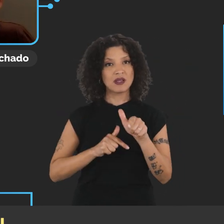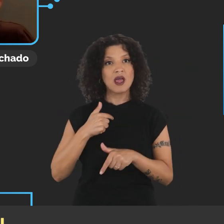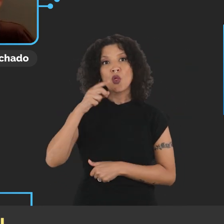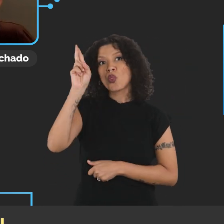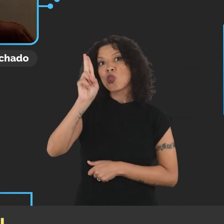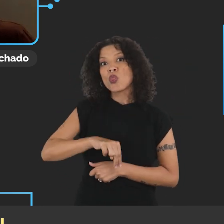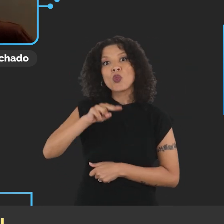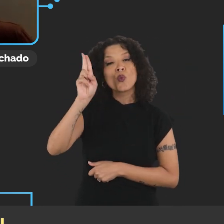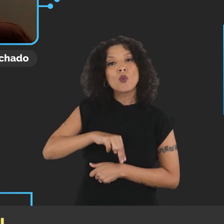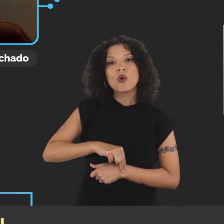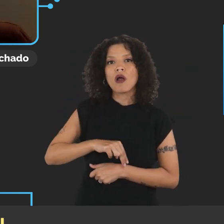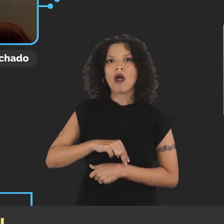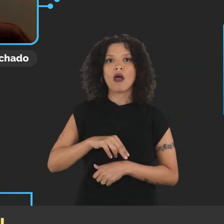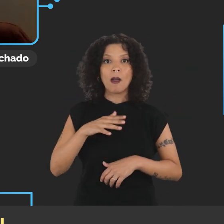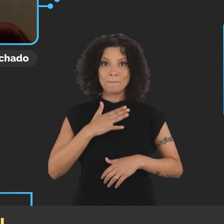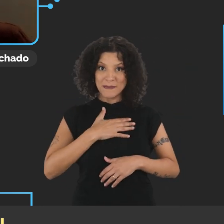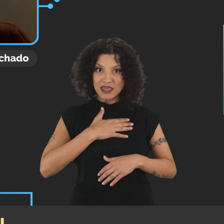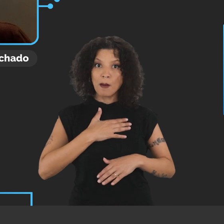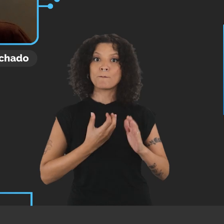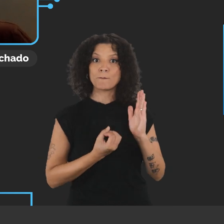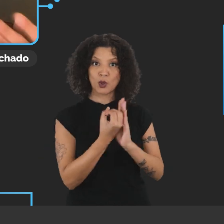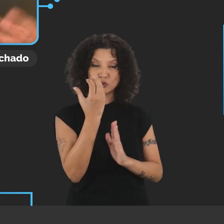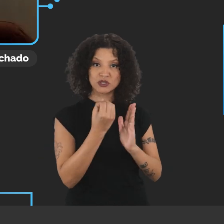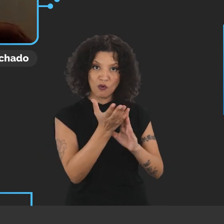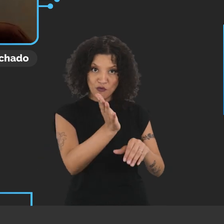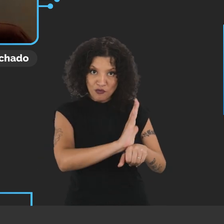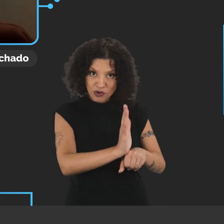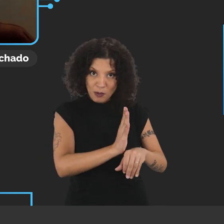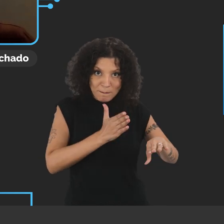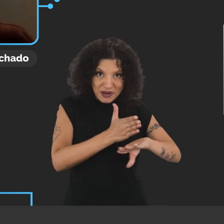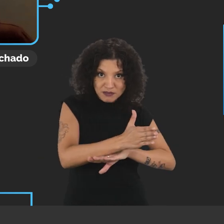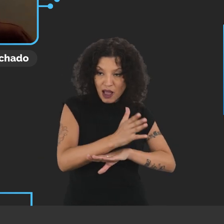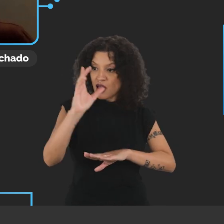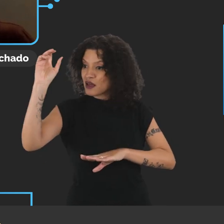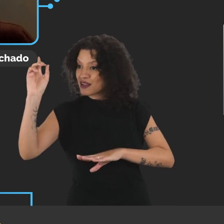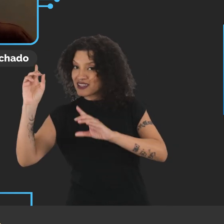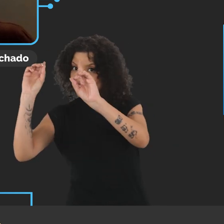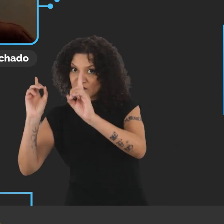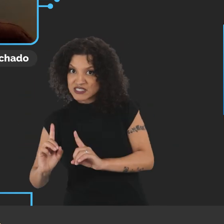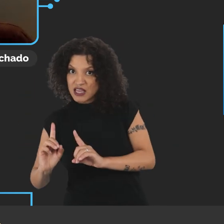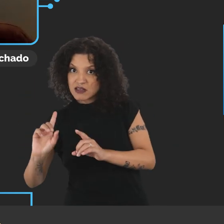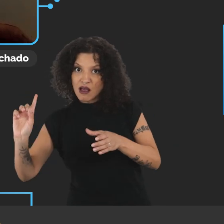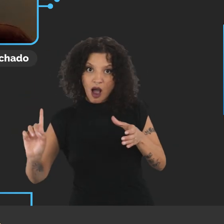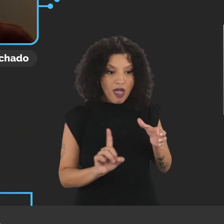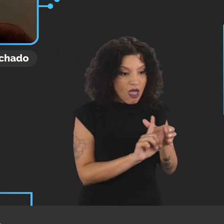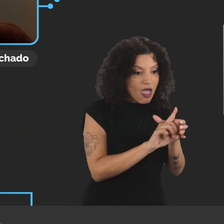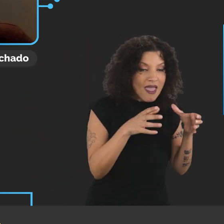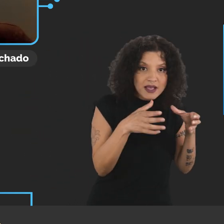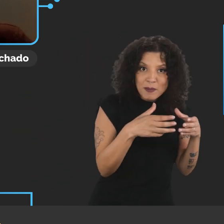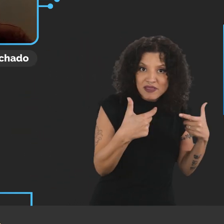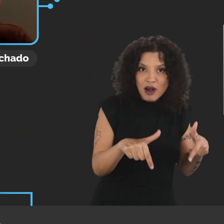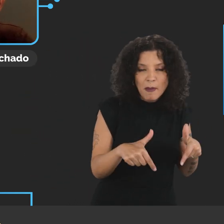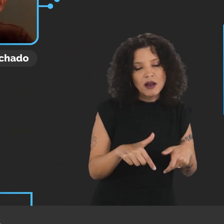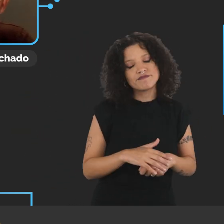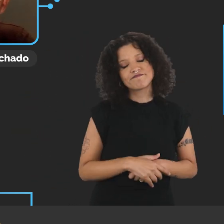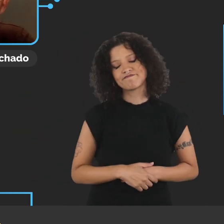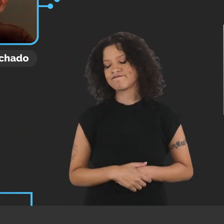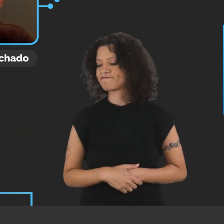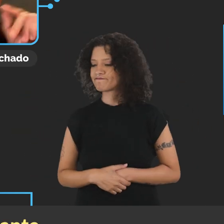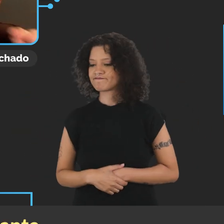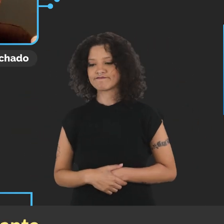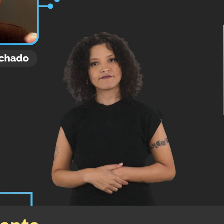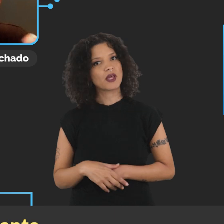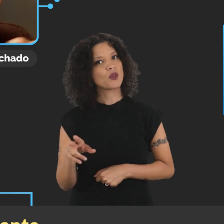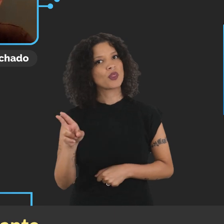audiovisual, nunca ter tido pessoas com deficiência nas produções que eu estava, pessoas com deficiência compondo as equipes que trabalhavam